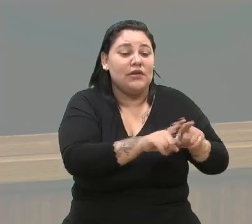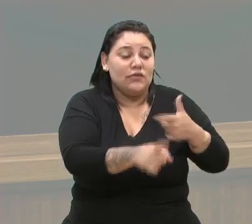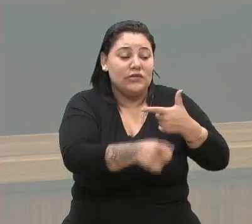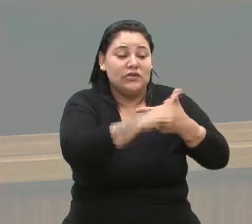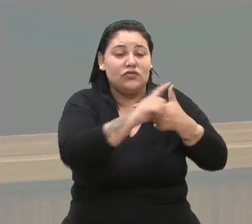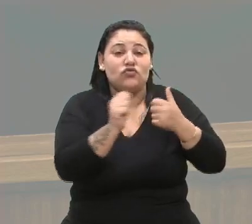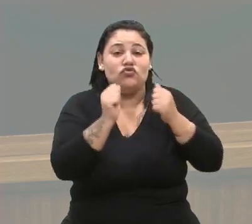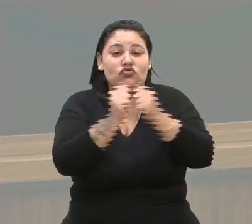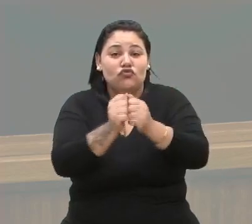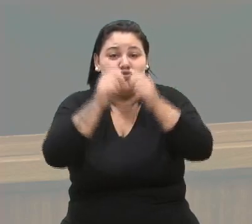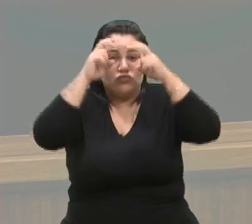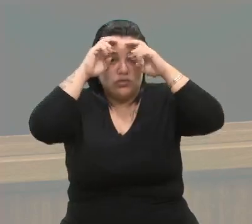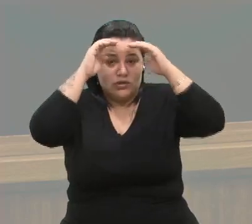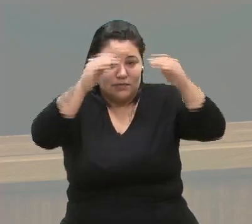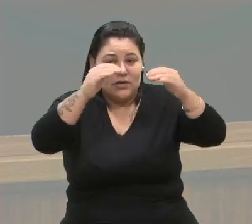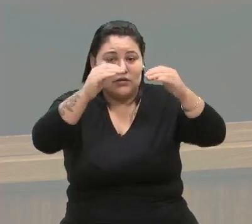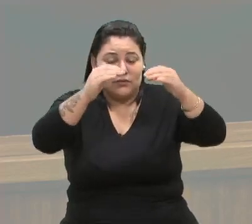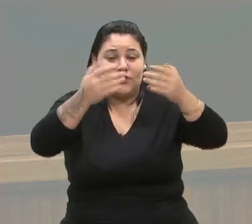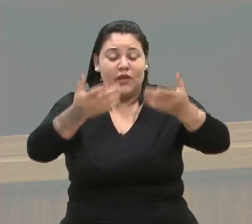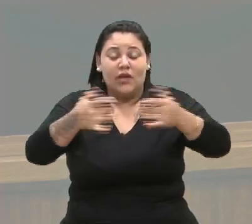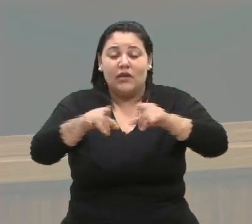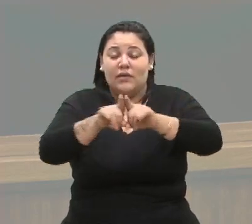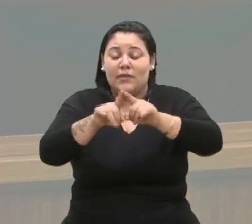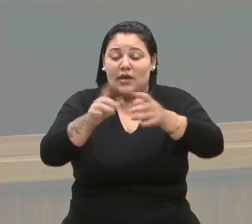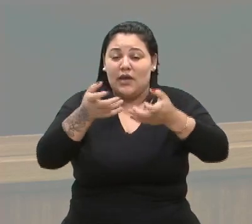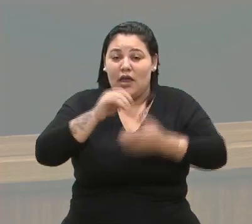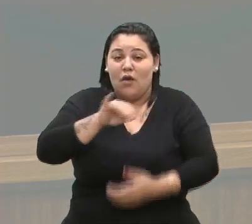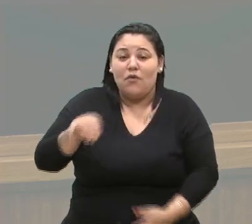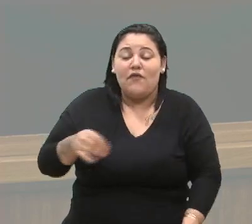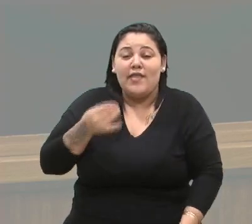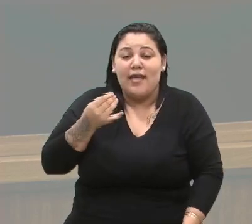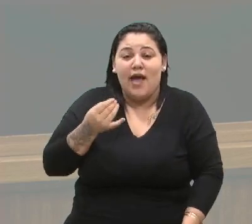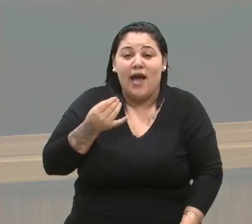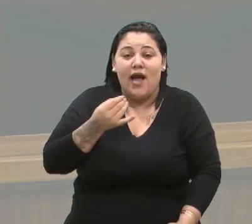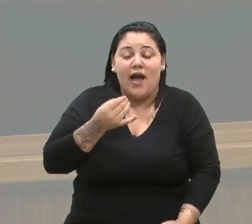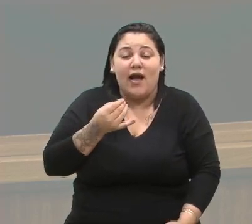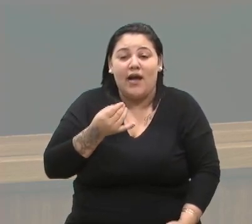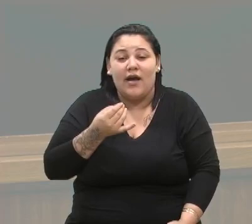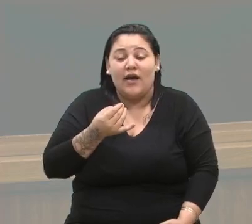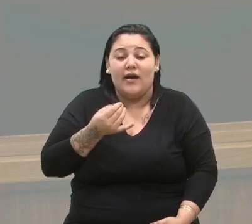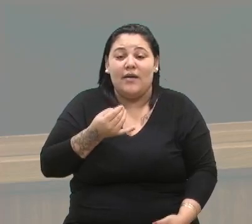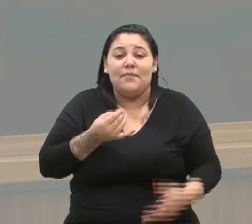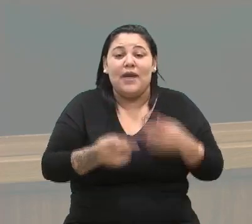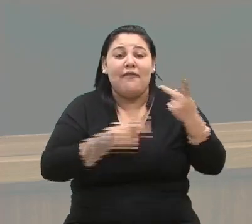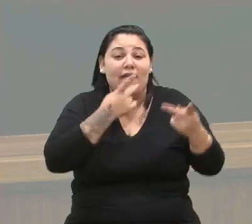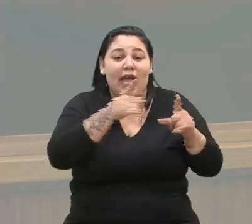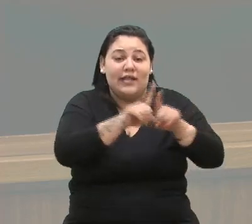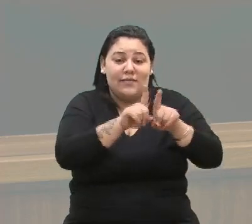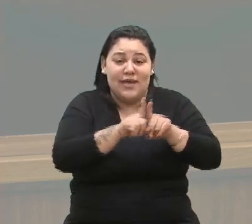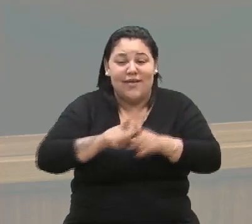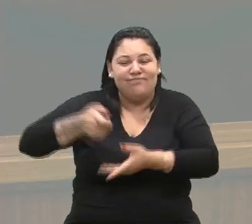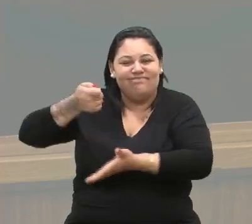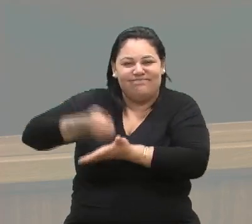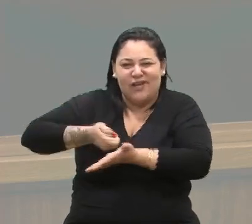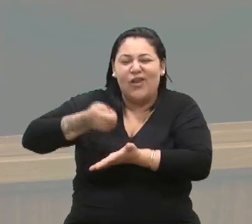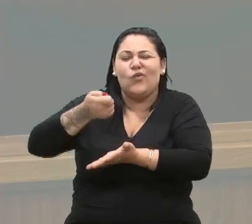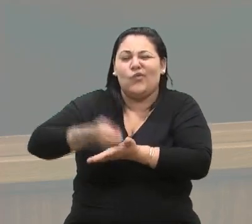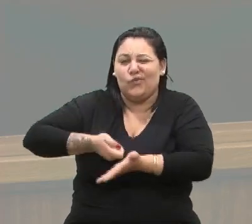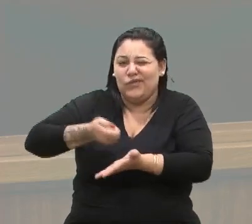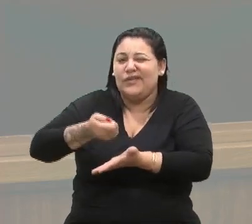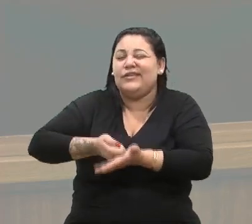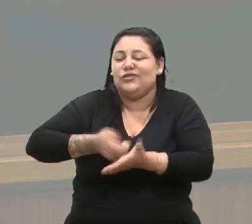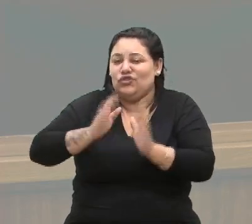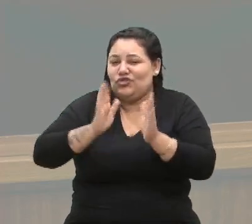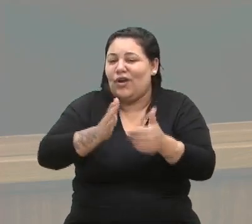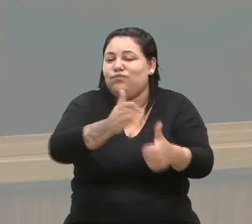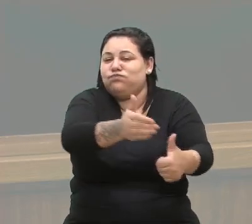Executivo acatando. Eu também quero aproveitar a oportunidade para dizer que uma luta grande dos conselhos tutelares